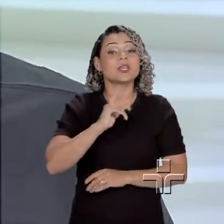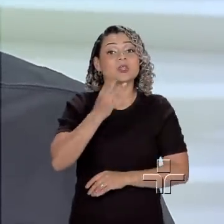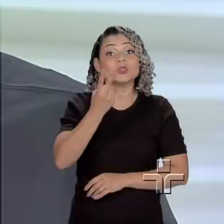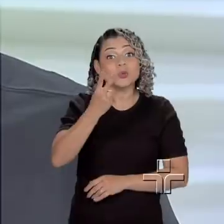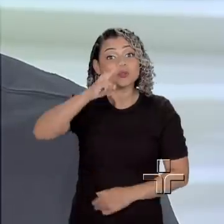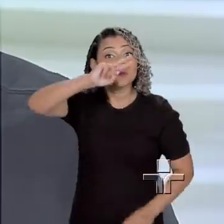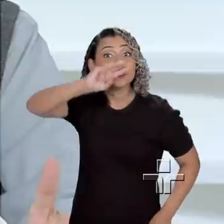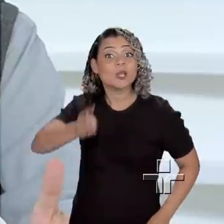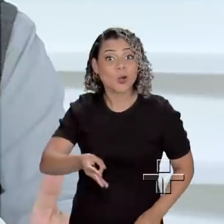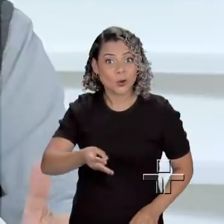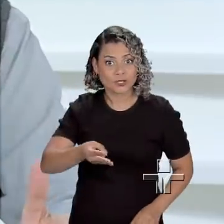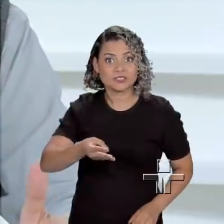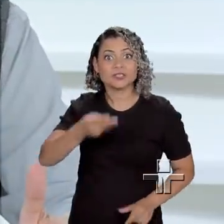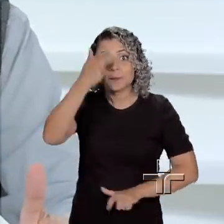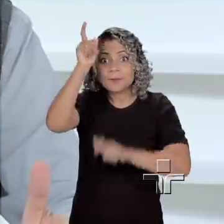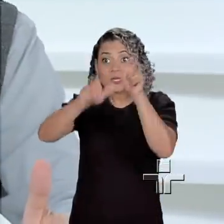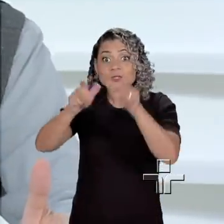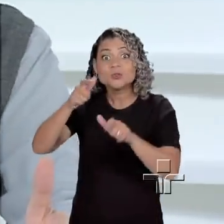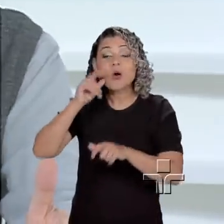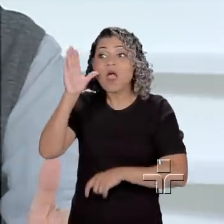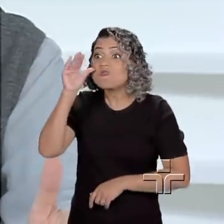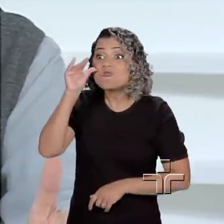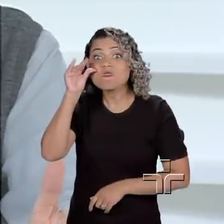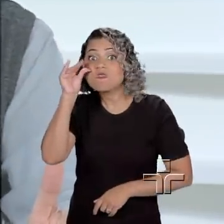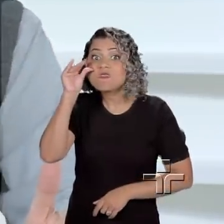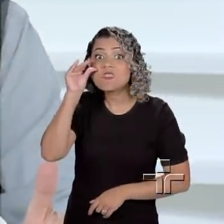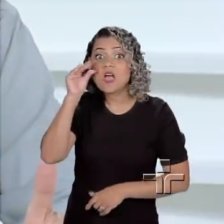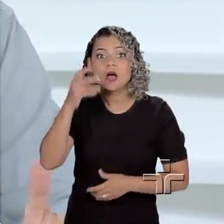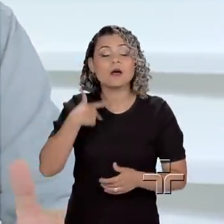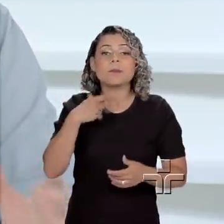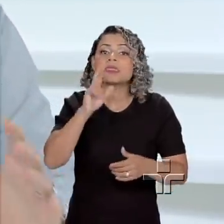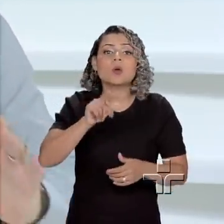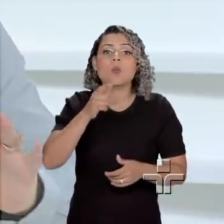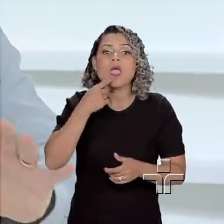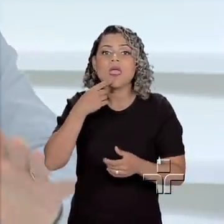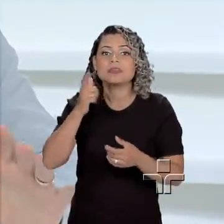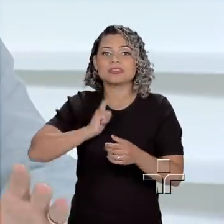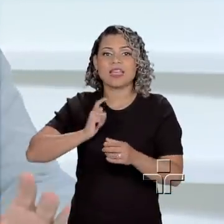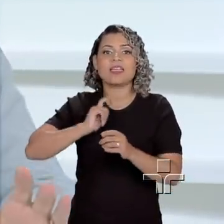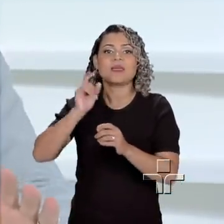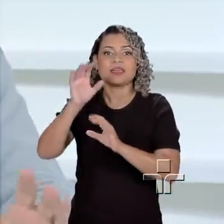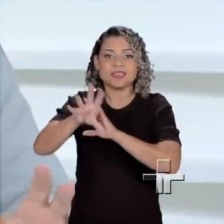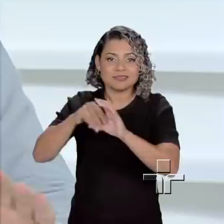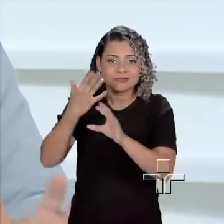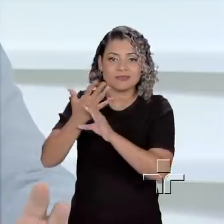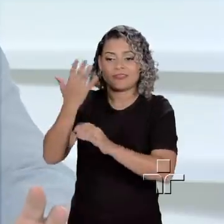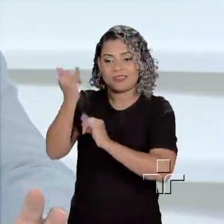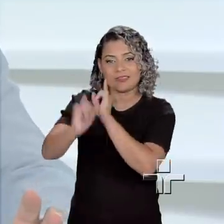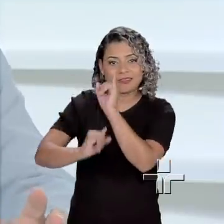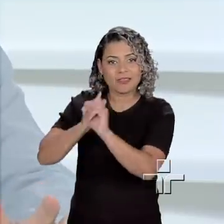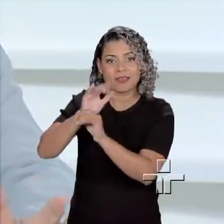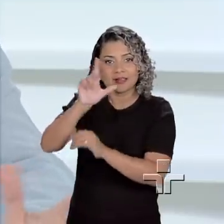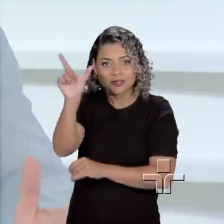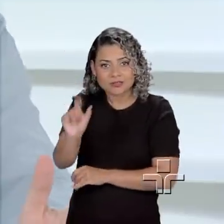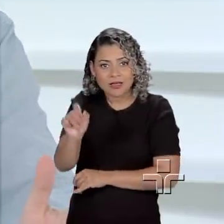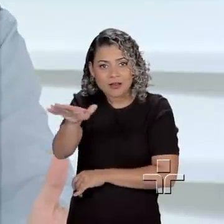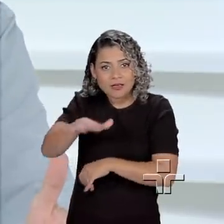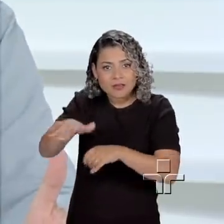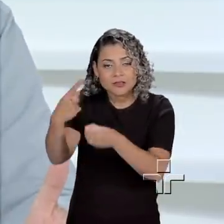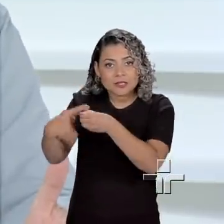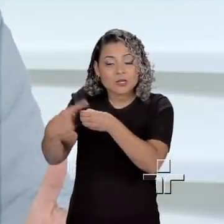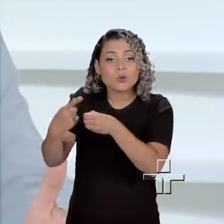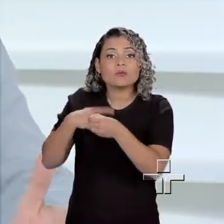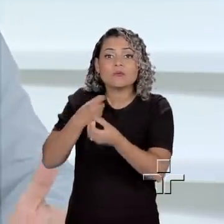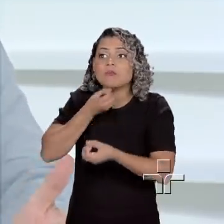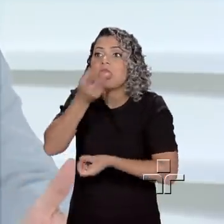que é ofendido hoje. Exatamente. Pelo que eles falaram, mas eles não tinham intenção de ofendê-los. Não. Então, esse paradigma está mal equacionado, porque tem gente que se ofende com